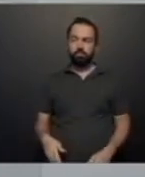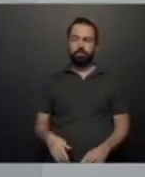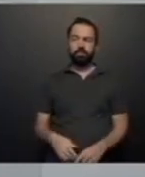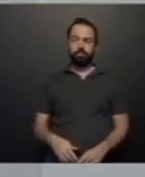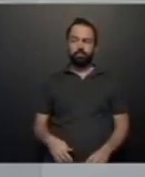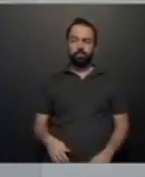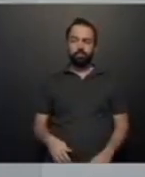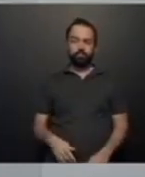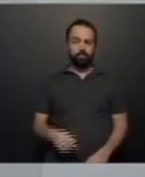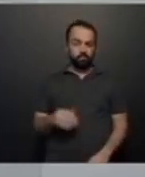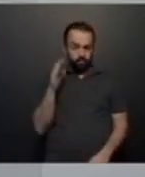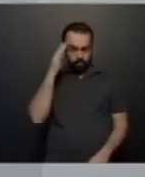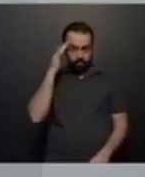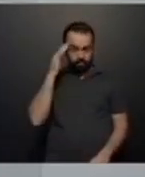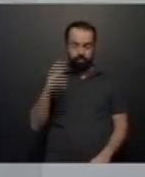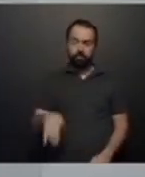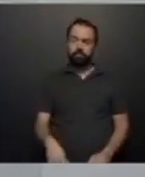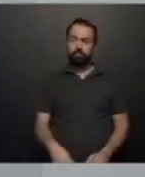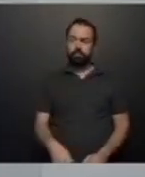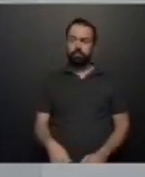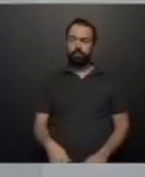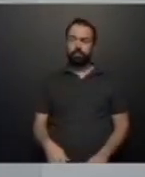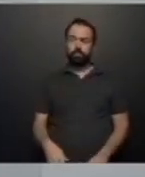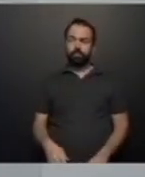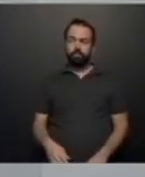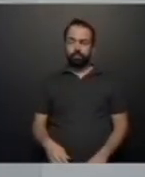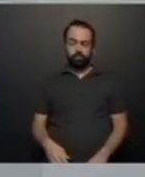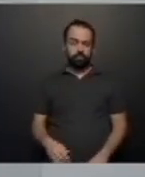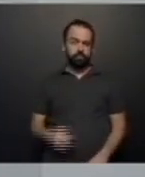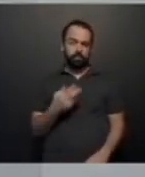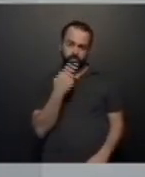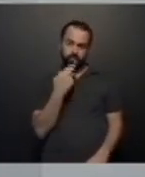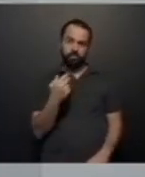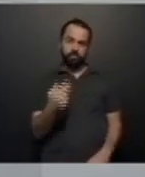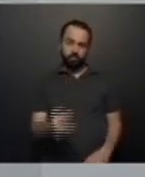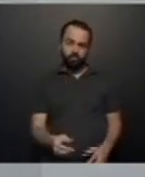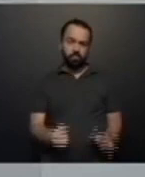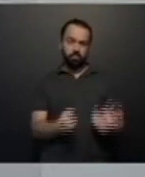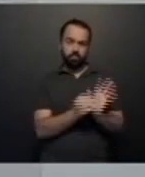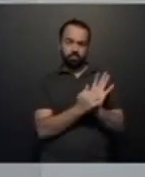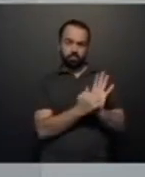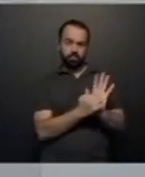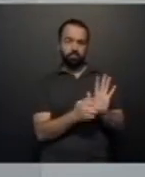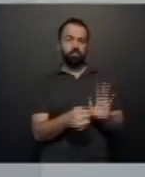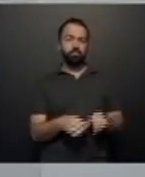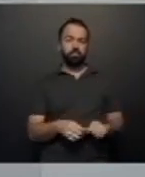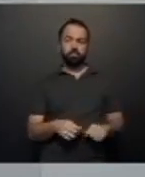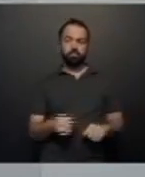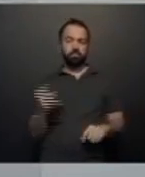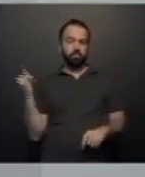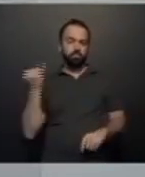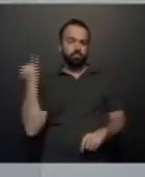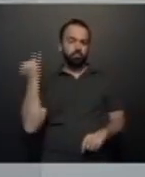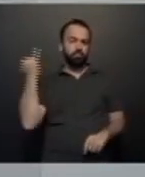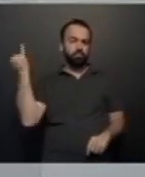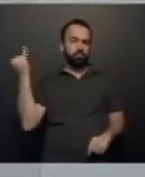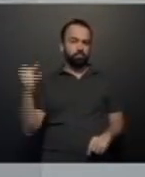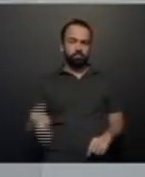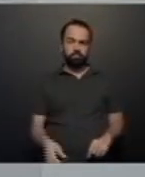Olá, alunos e alunas. Os conjuntos eles têm uma linguagem simbólica, importante que